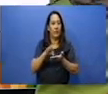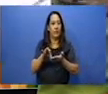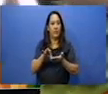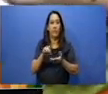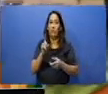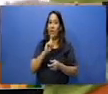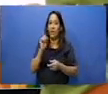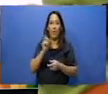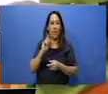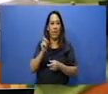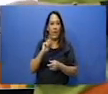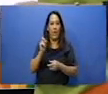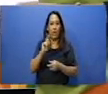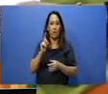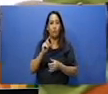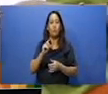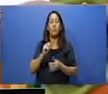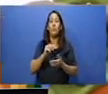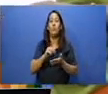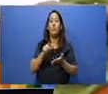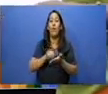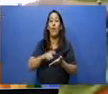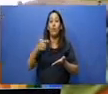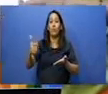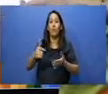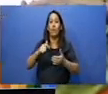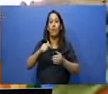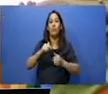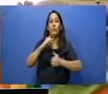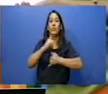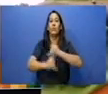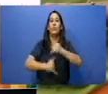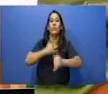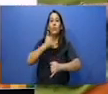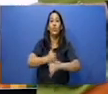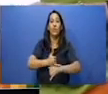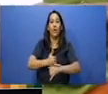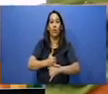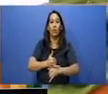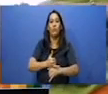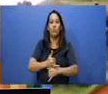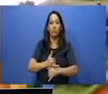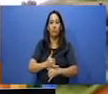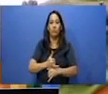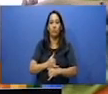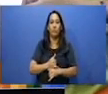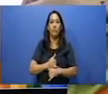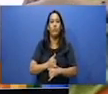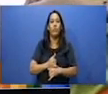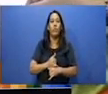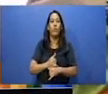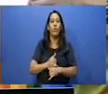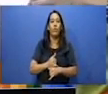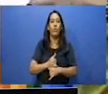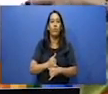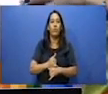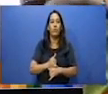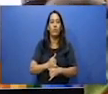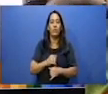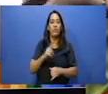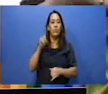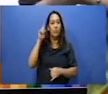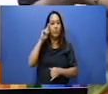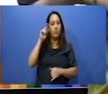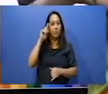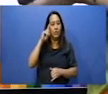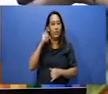impresso? Não, é um jornal digital. Ó, Jornal Joca Digital Cultura, 16